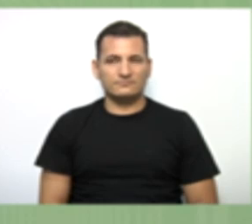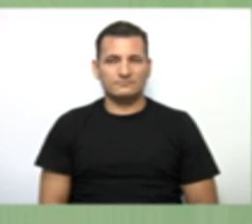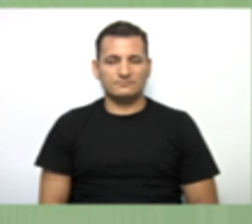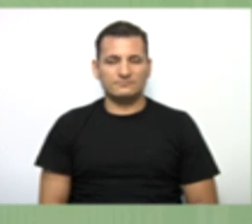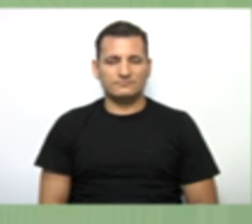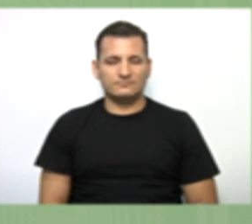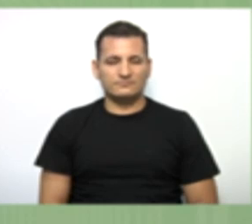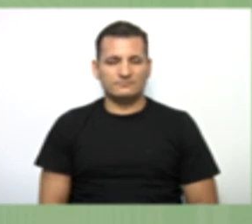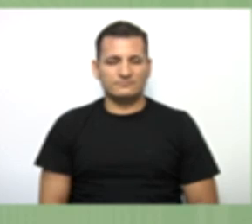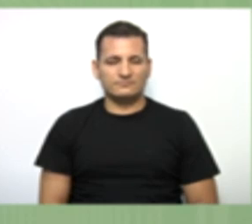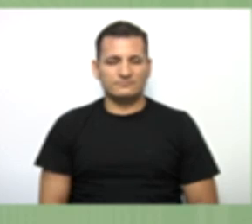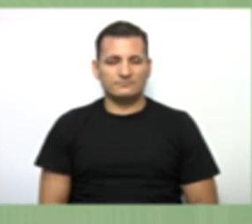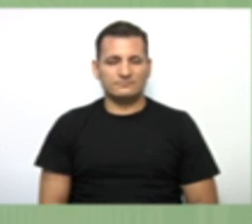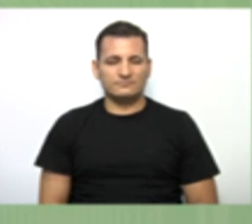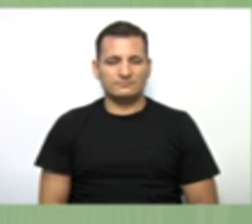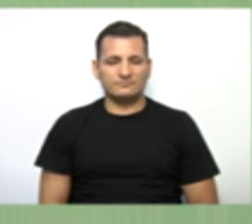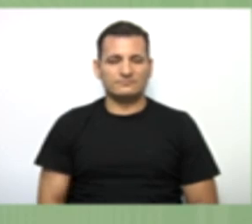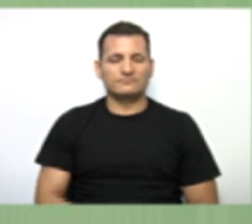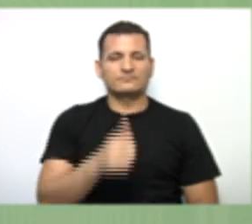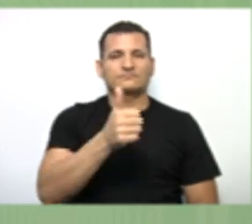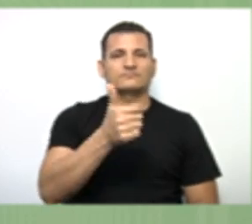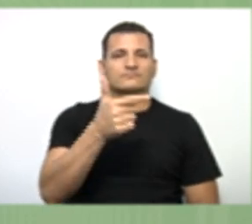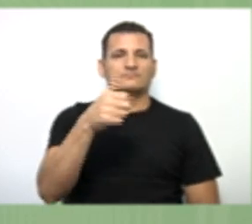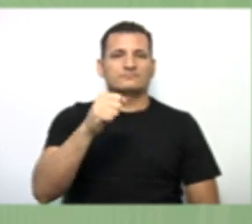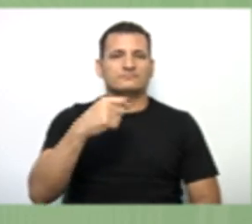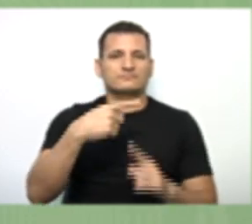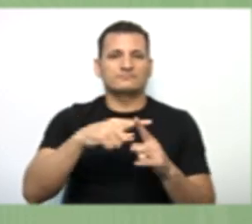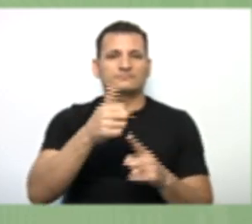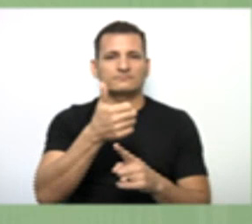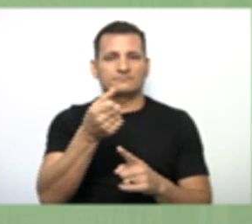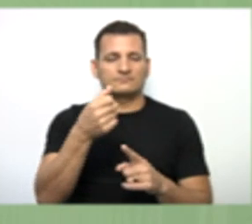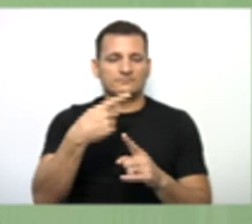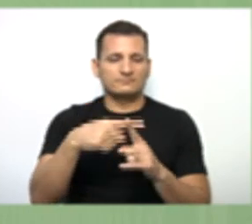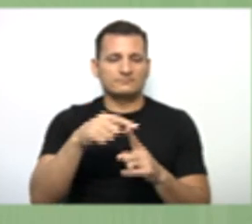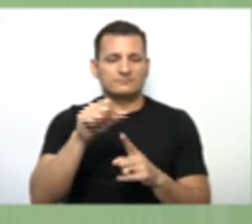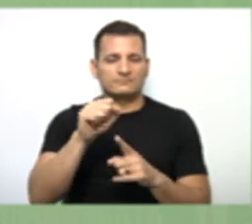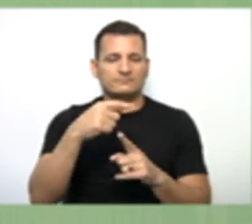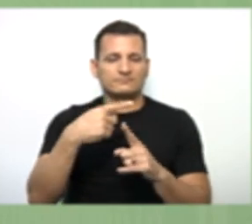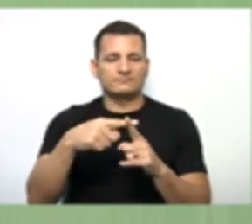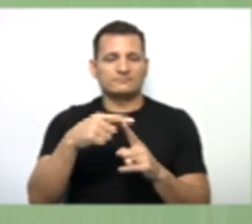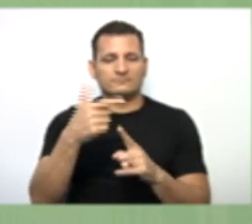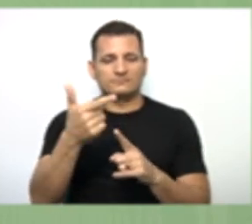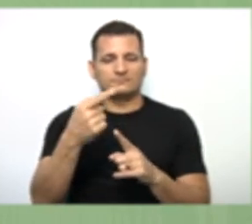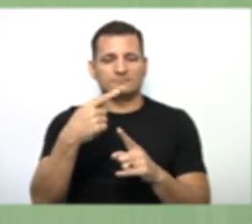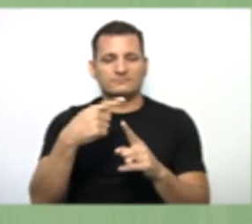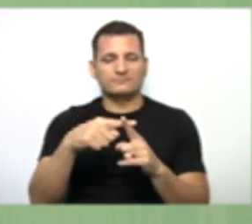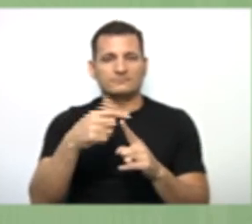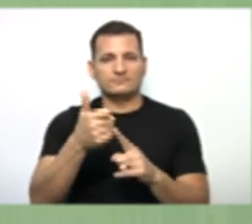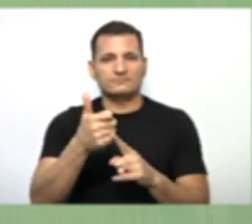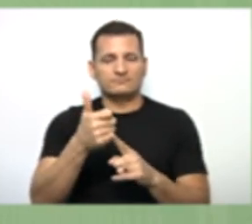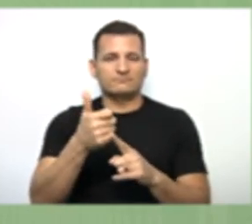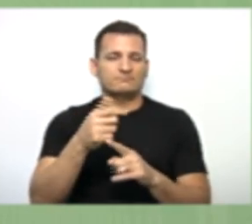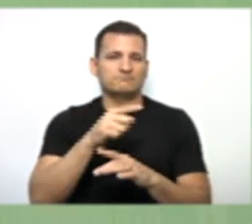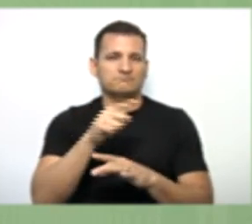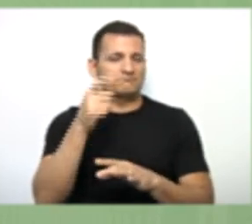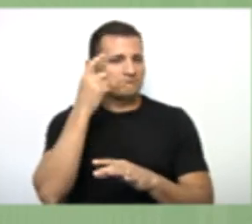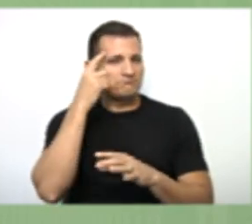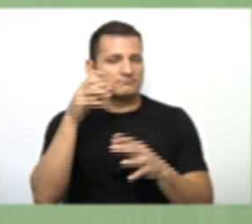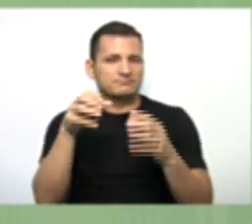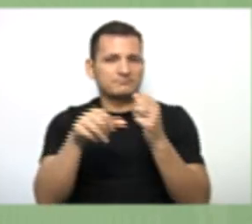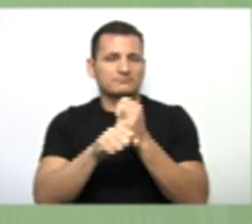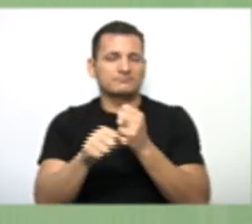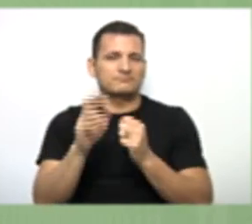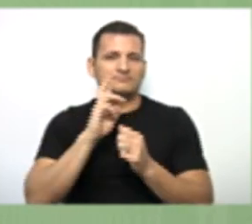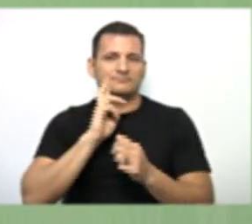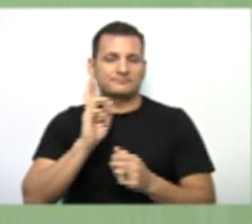É 128 mais 16 mais 8 mais 2 mais 1. Faz esse cálculo de cabeça,